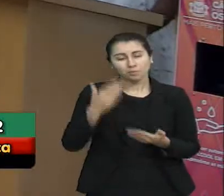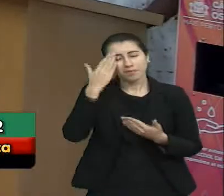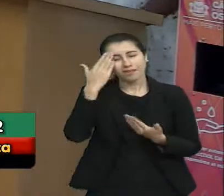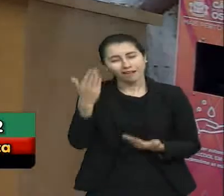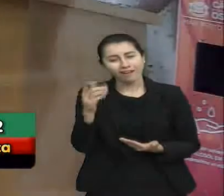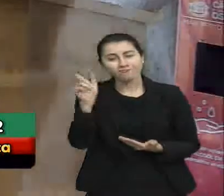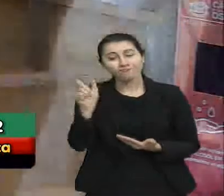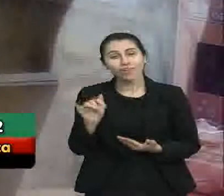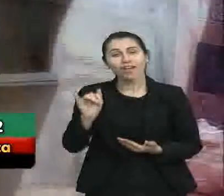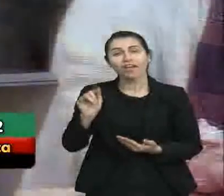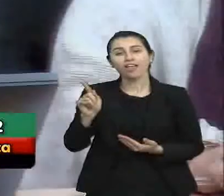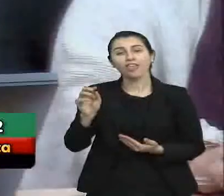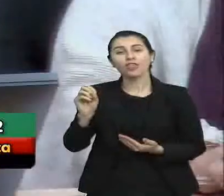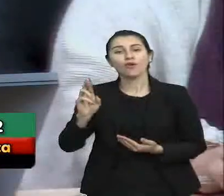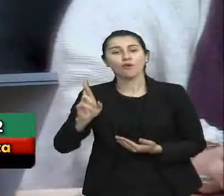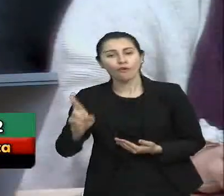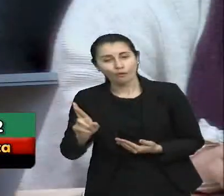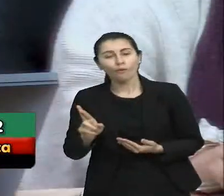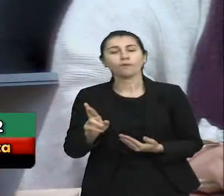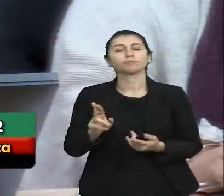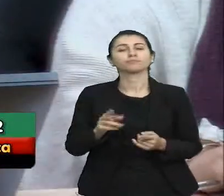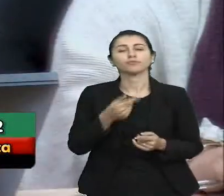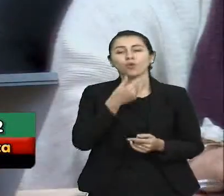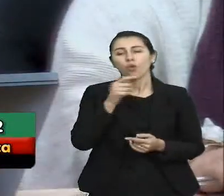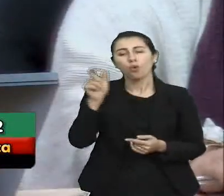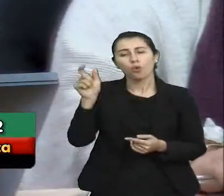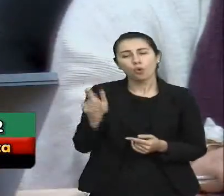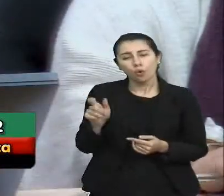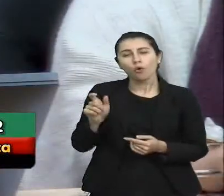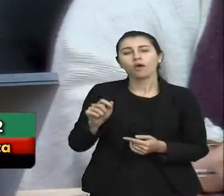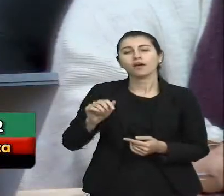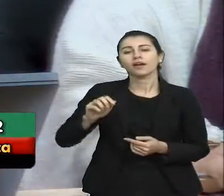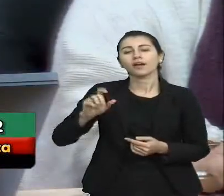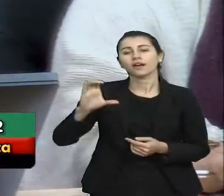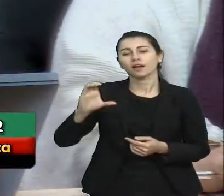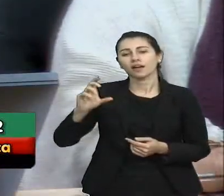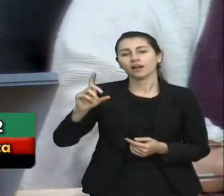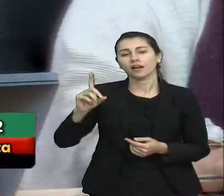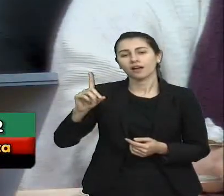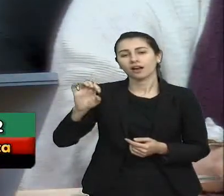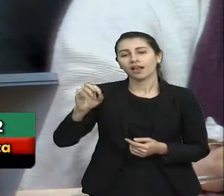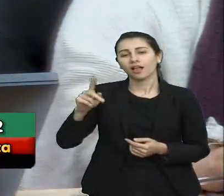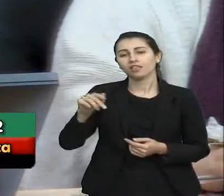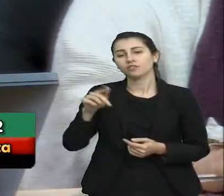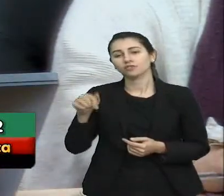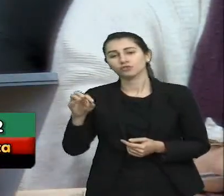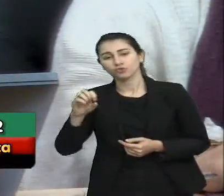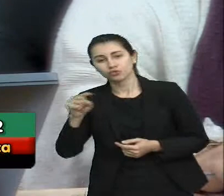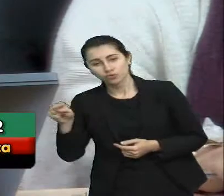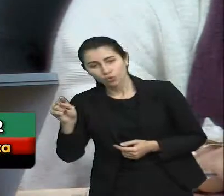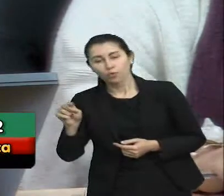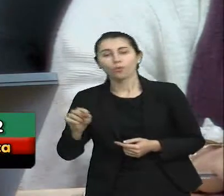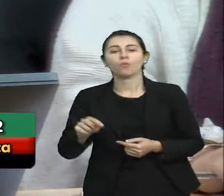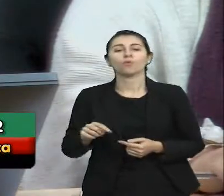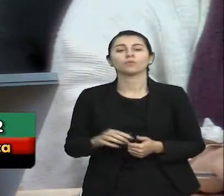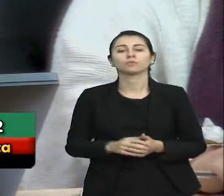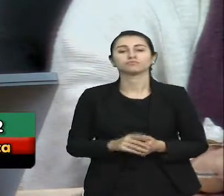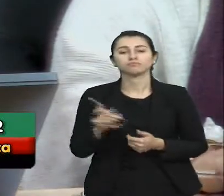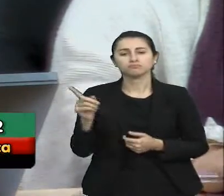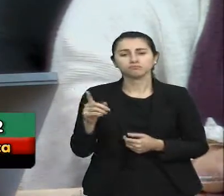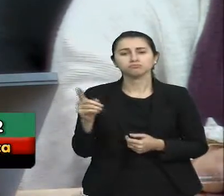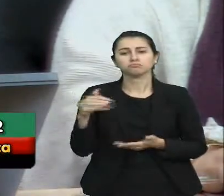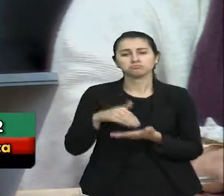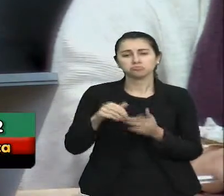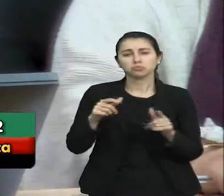o Cléuderson Dantas de Souza, gestor de projetos do Ilê Axé Sangô